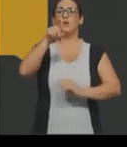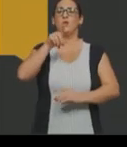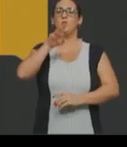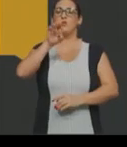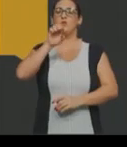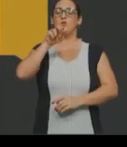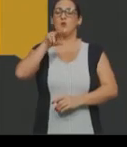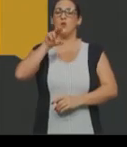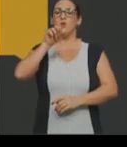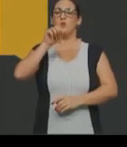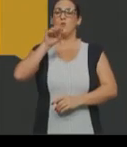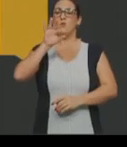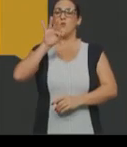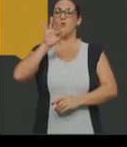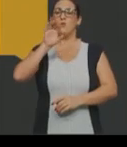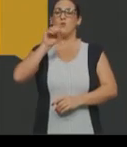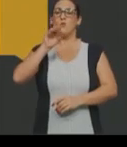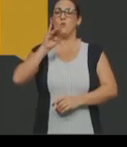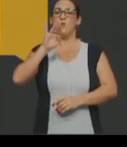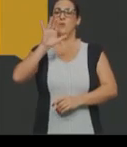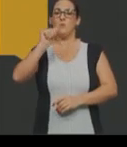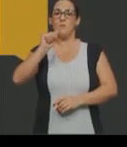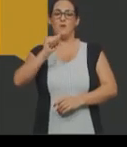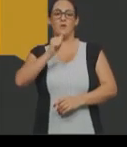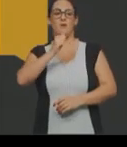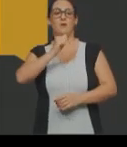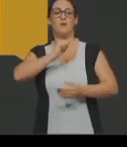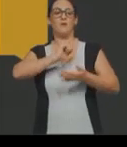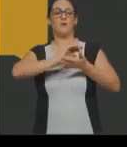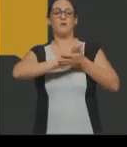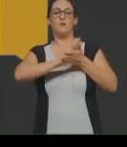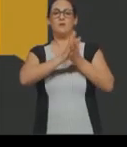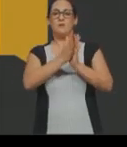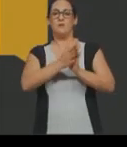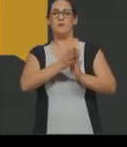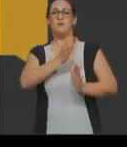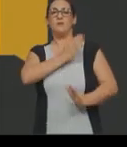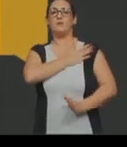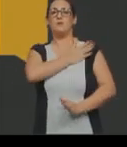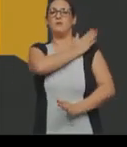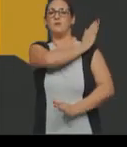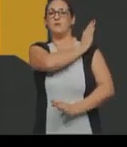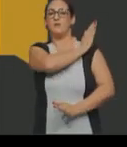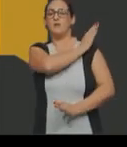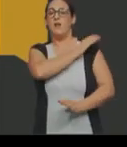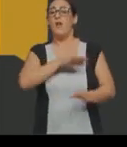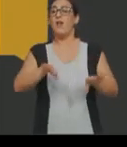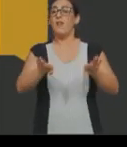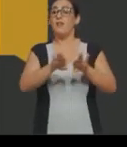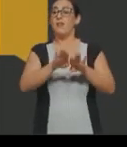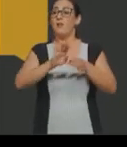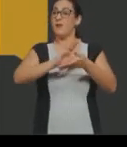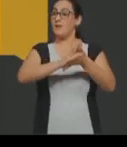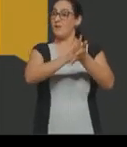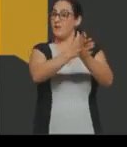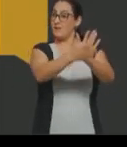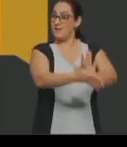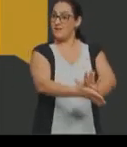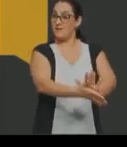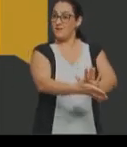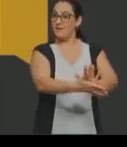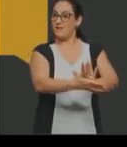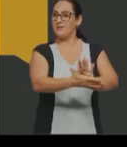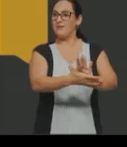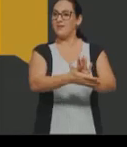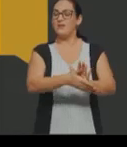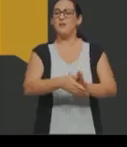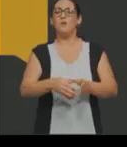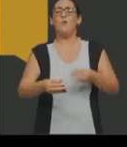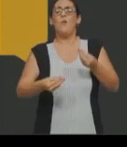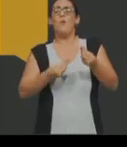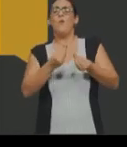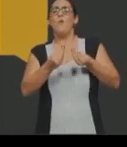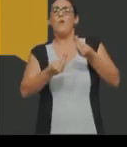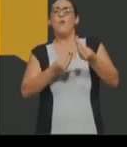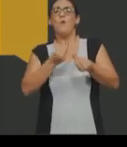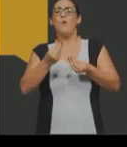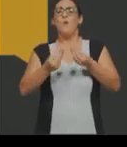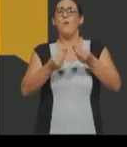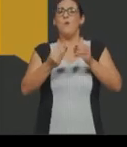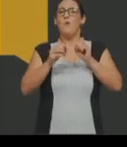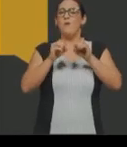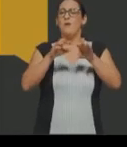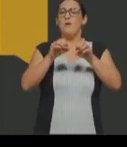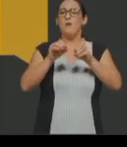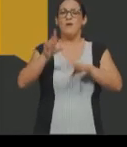e preconceito. Então, ao tratar dos direitos civis, nós vamos tratar também desses limites, né? E tratar